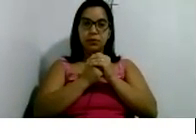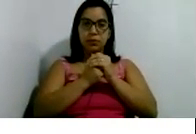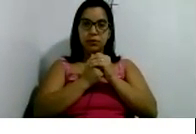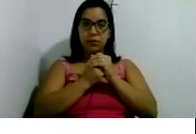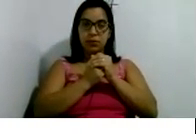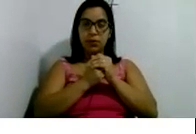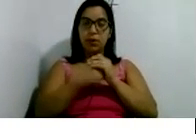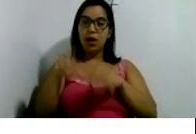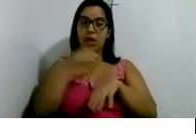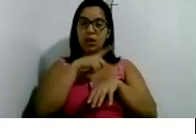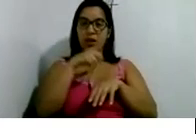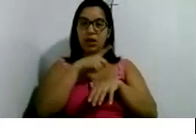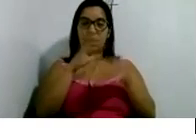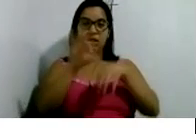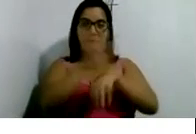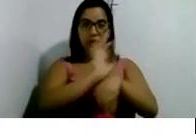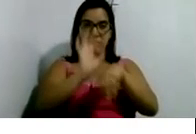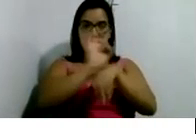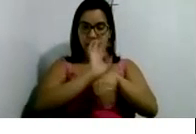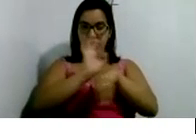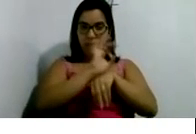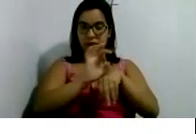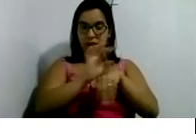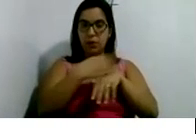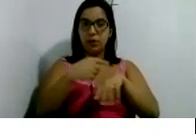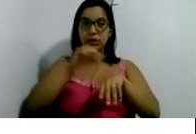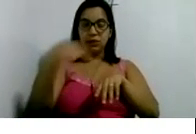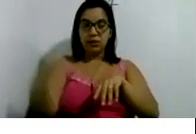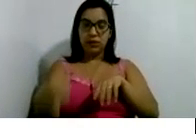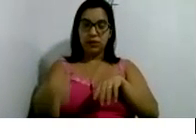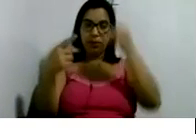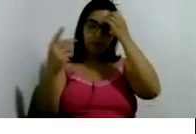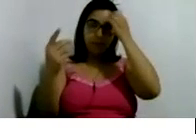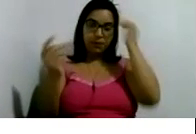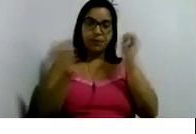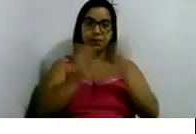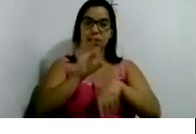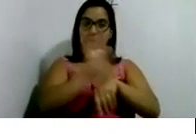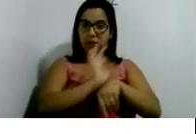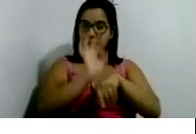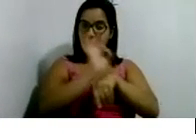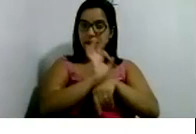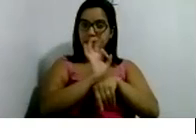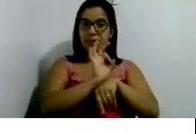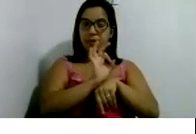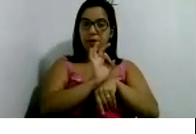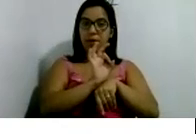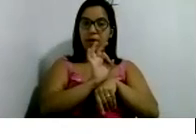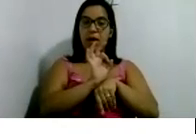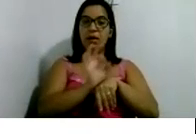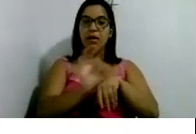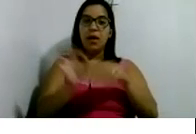essa coroa de células foliculares. Depois que ele passa por essas células, ele vai penetrar